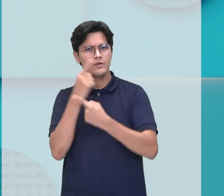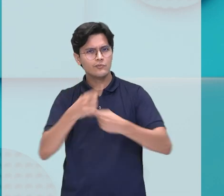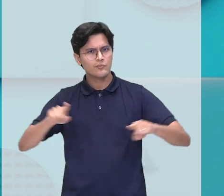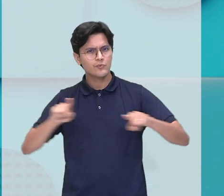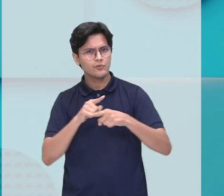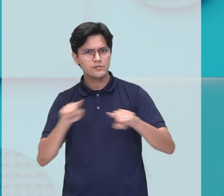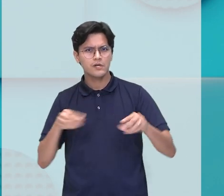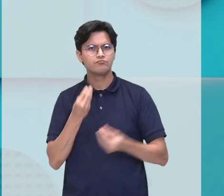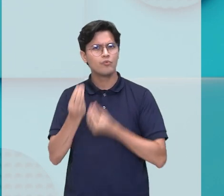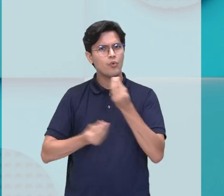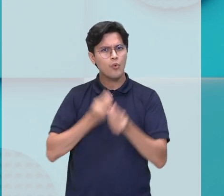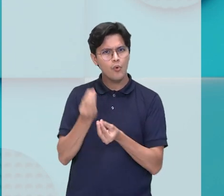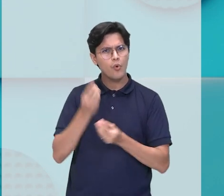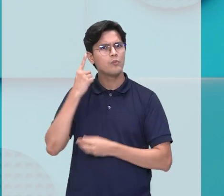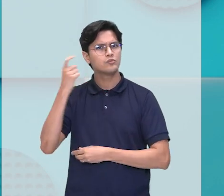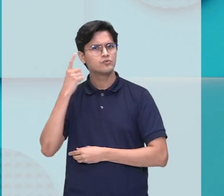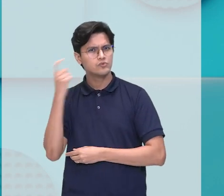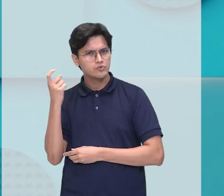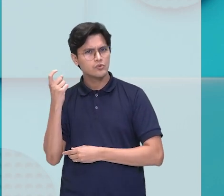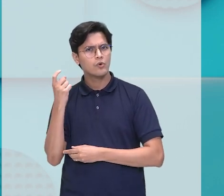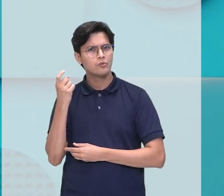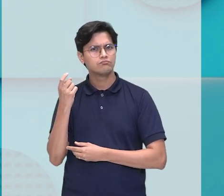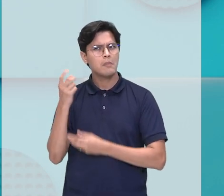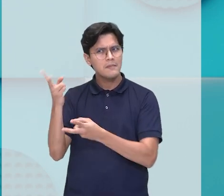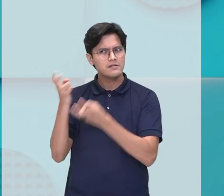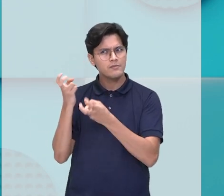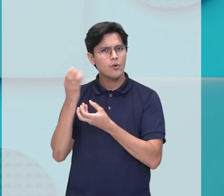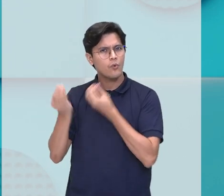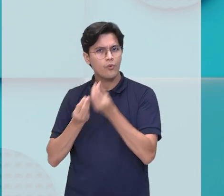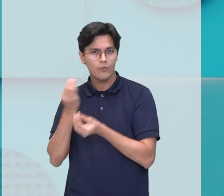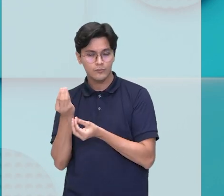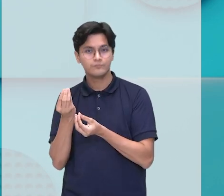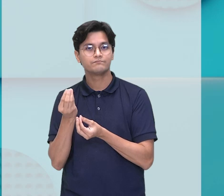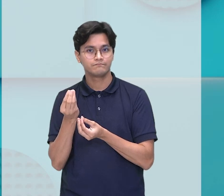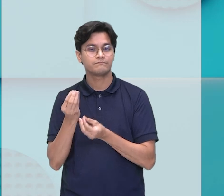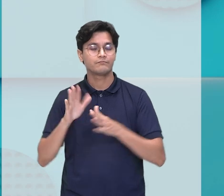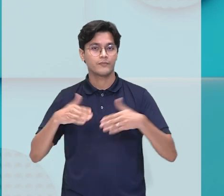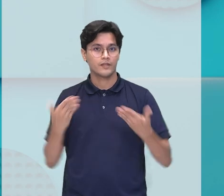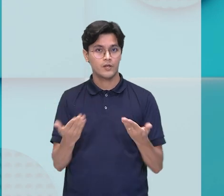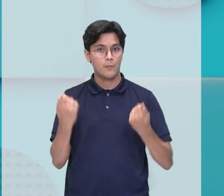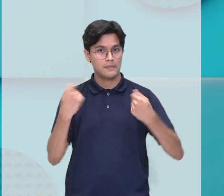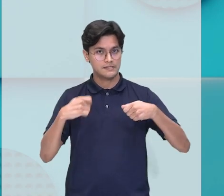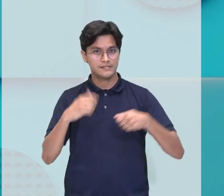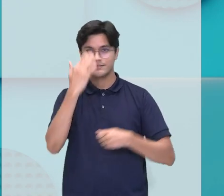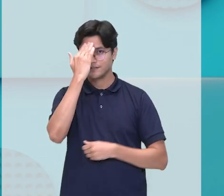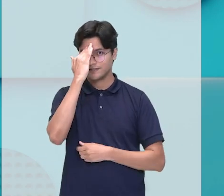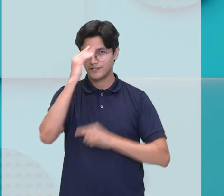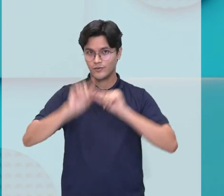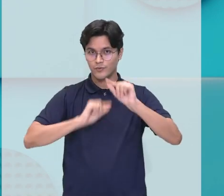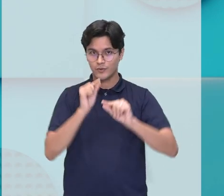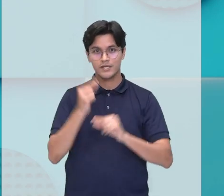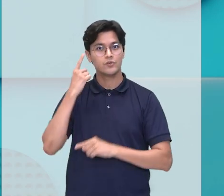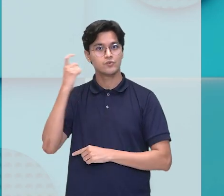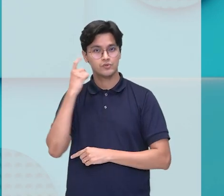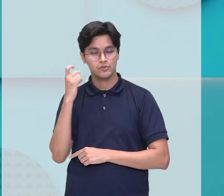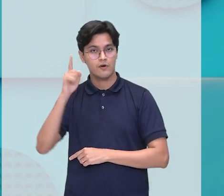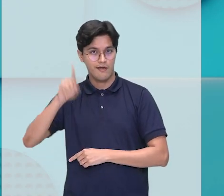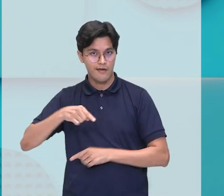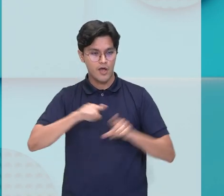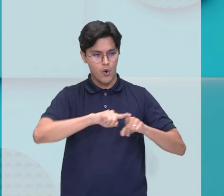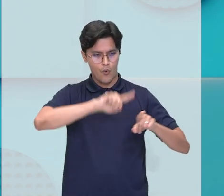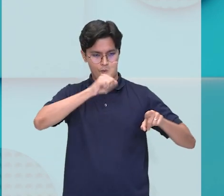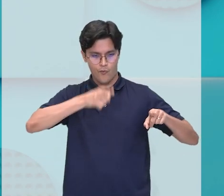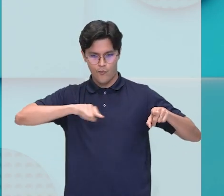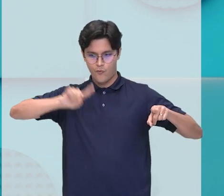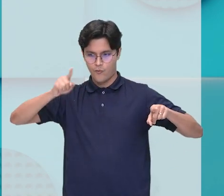como o som consegue chegar até o seu ouvido? Bom, para isso nós temos que entender que o som ele é uma onda mecânica,